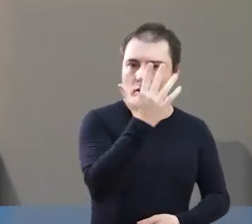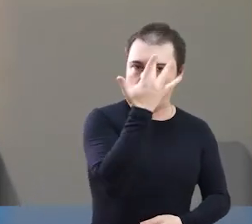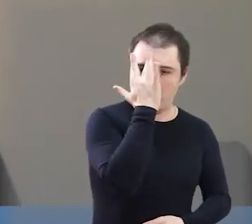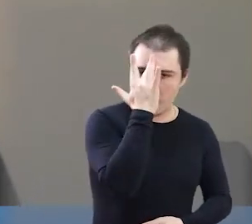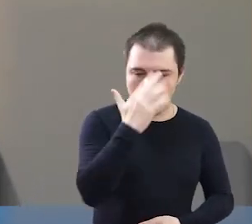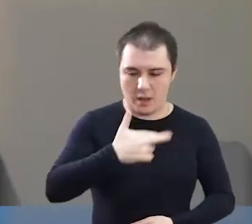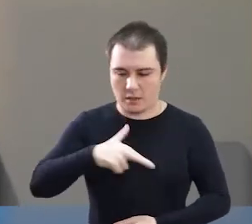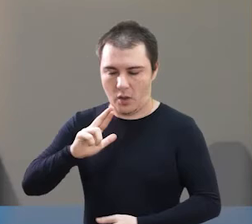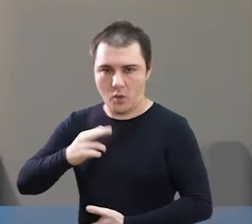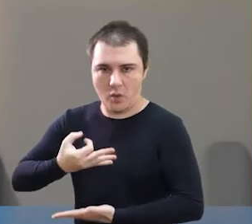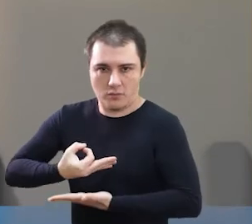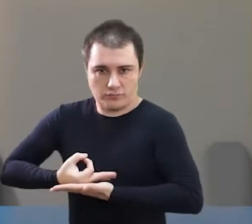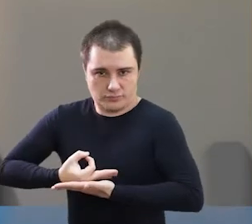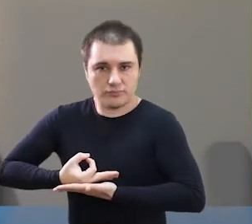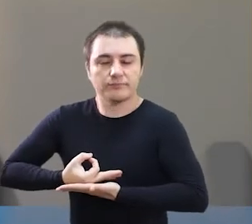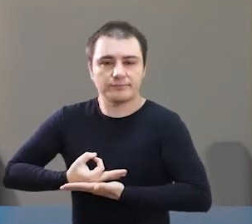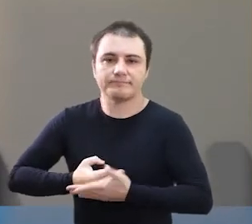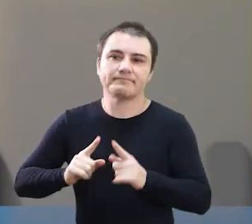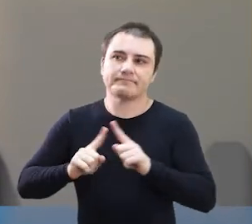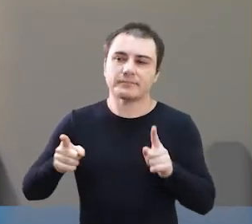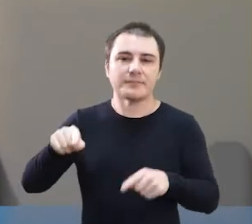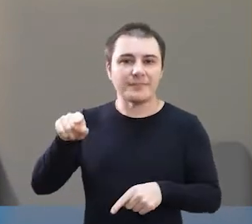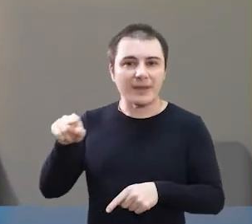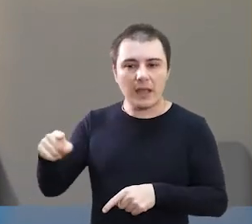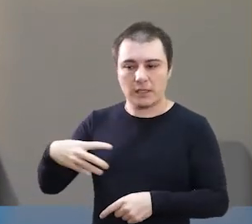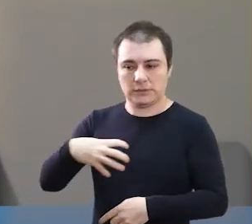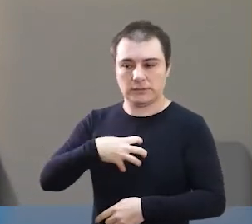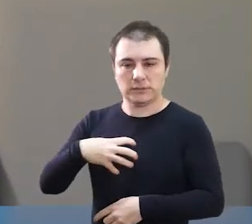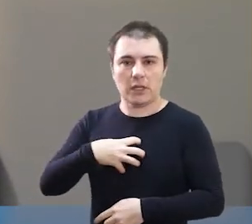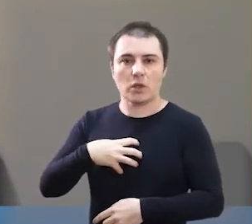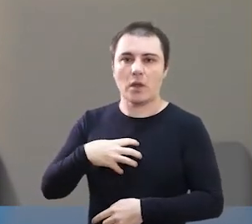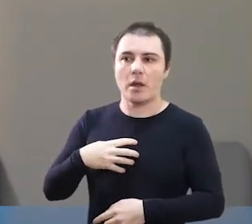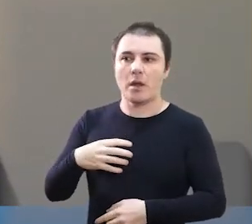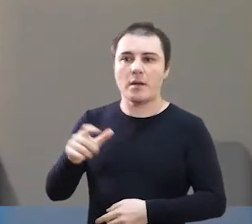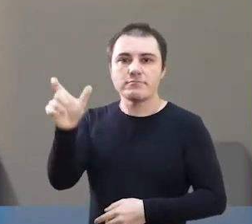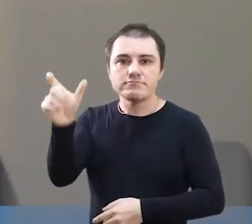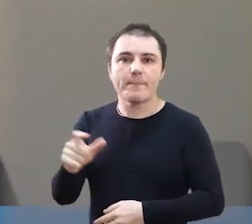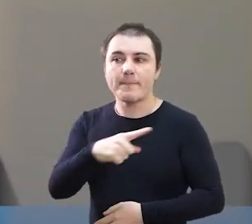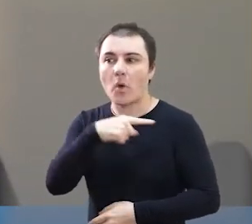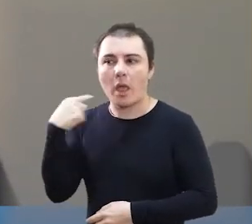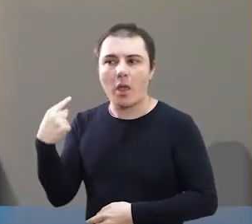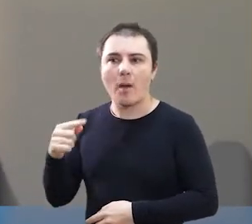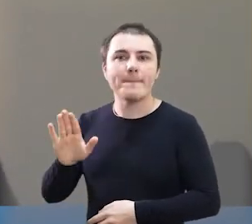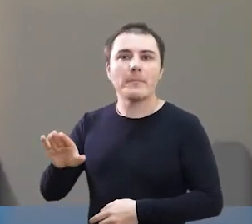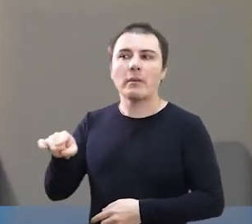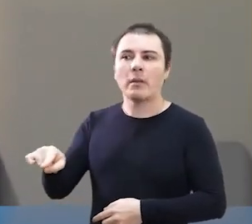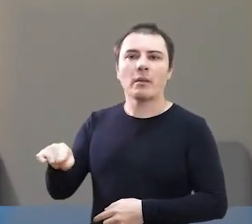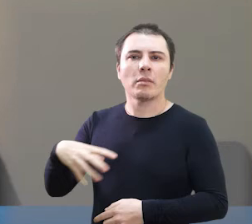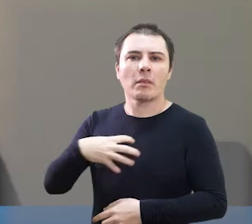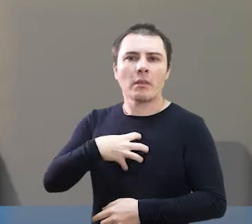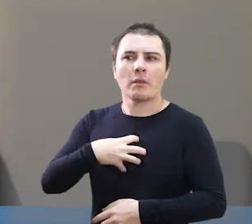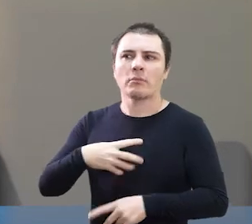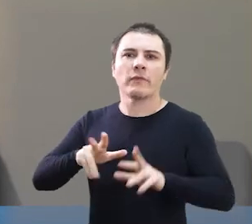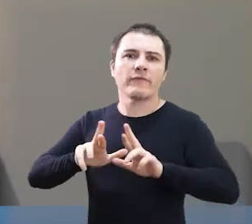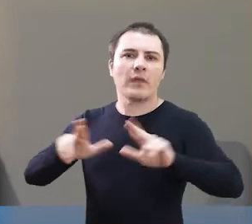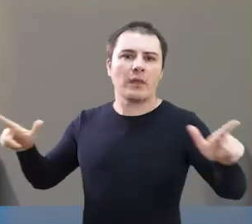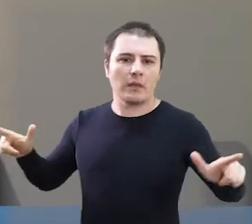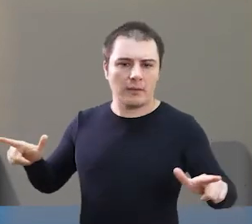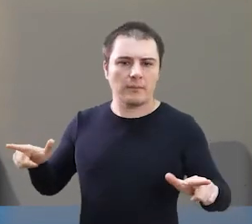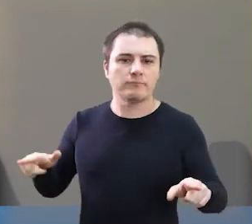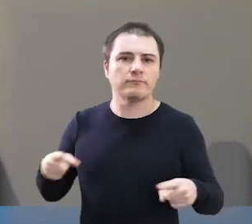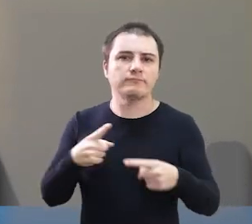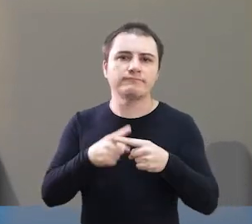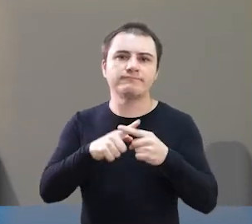Então, toda a relação da morte, né, para essas pessoas é completamente diferente. Isso daí vai impactar, de